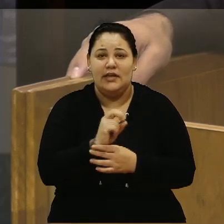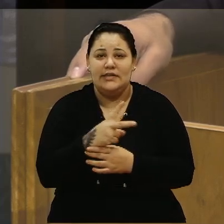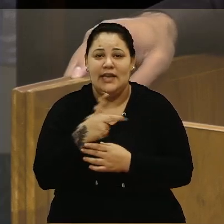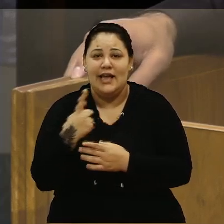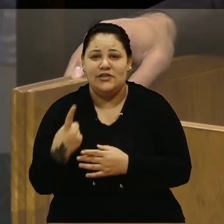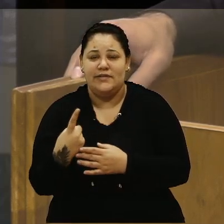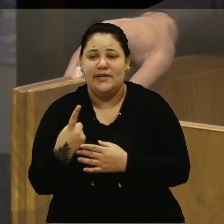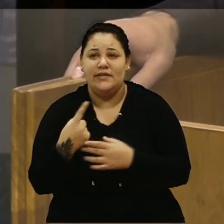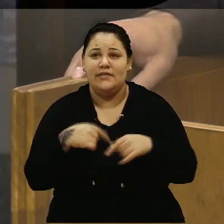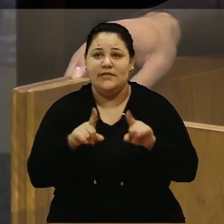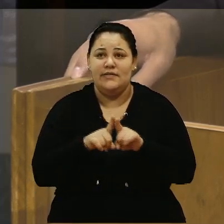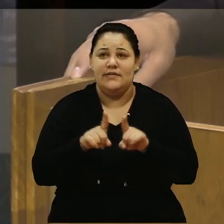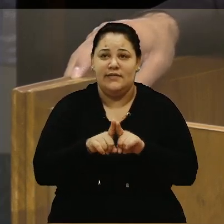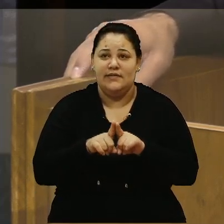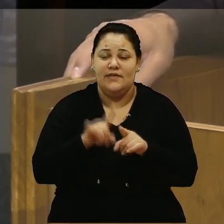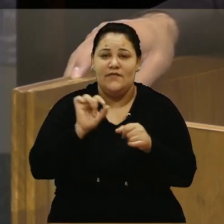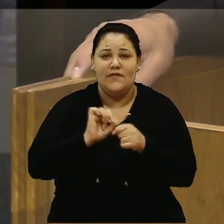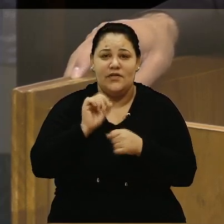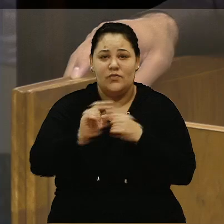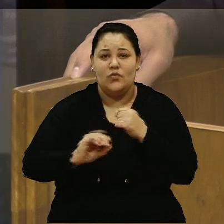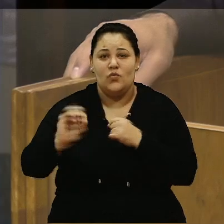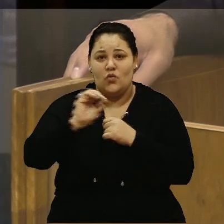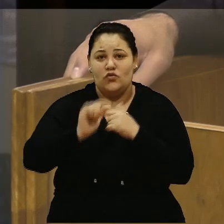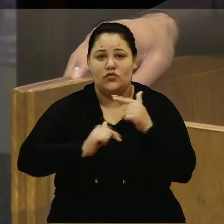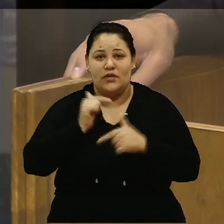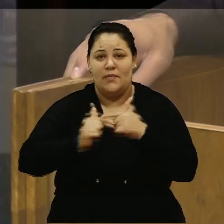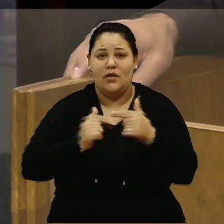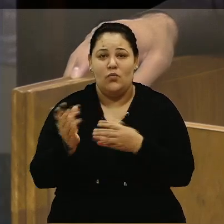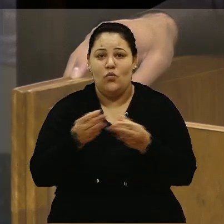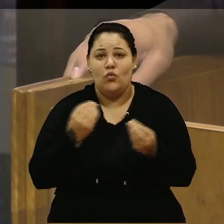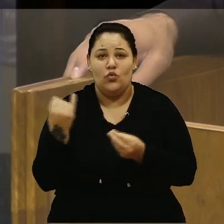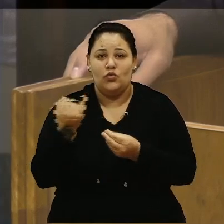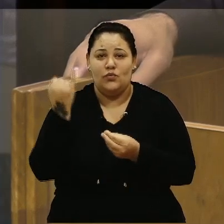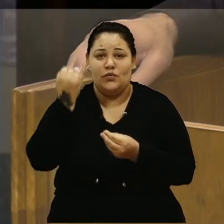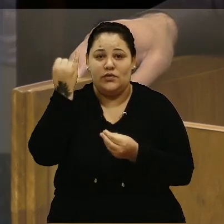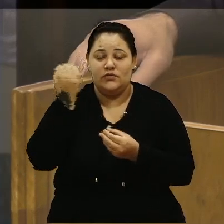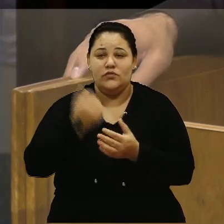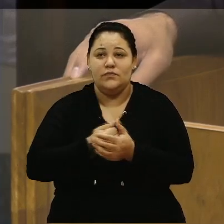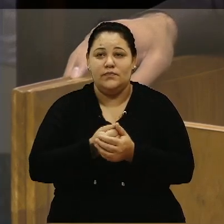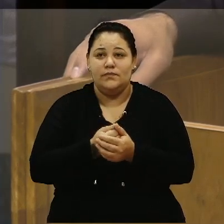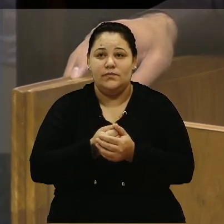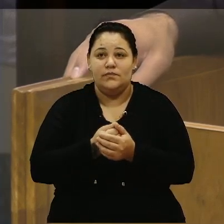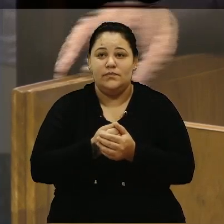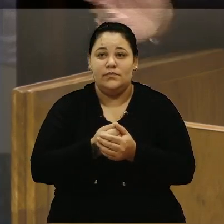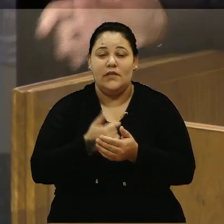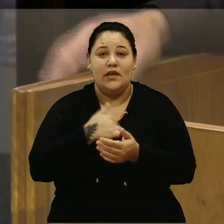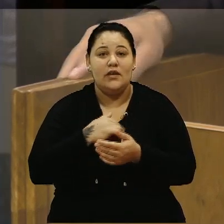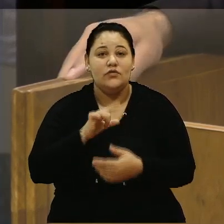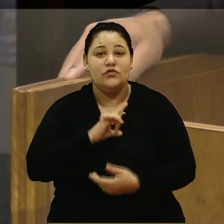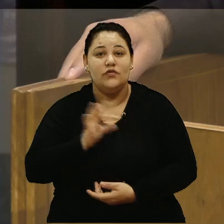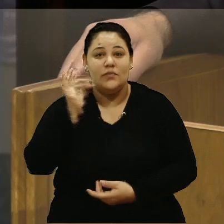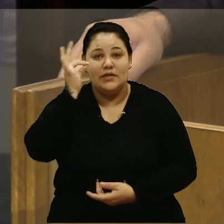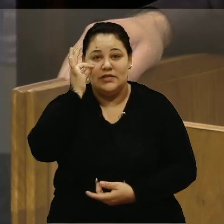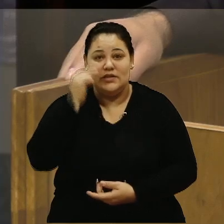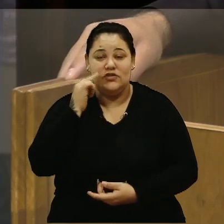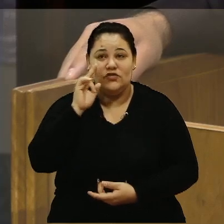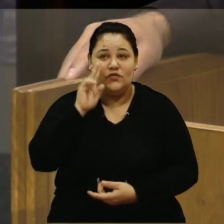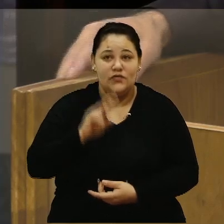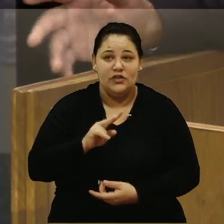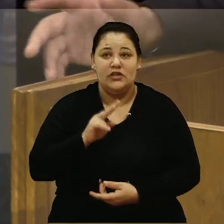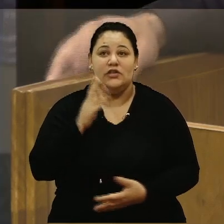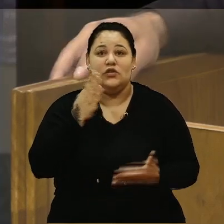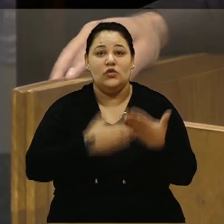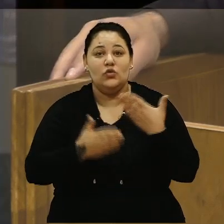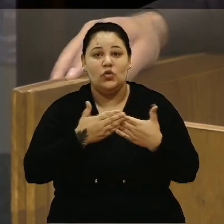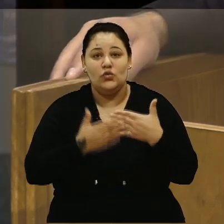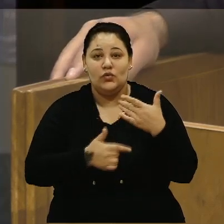2021 e faz um trabalho muito importante. Eu estive lá, visualizei